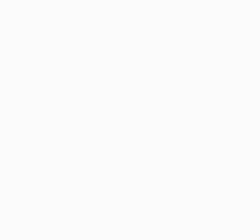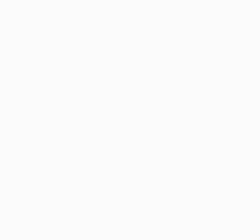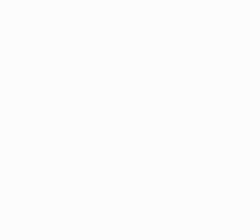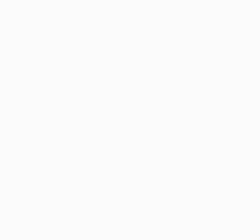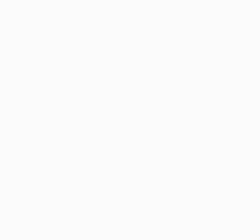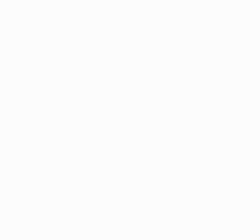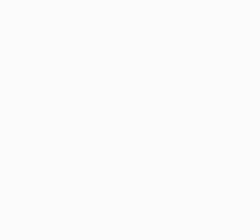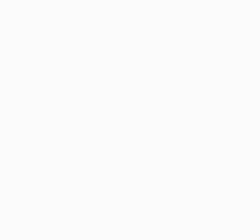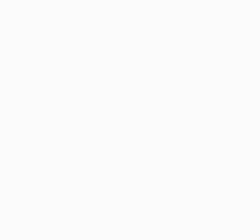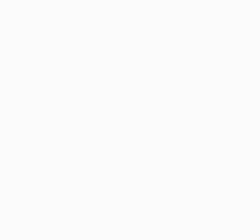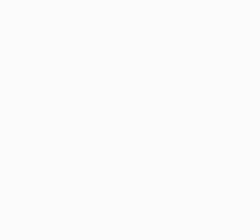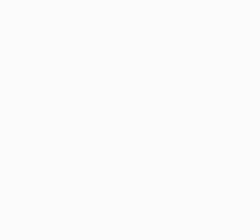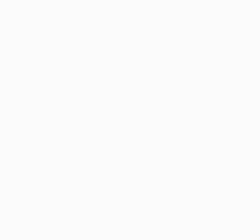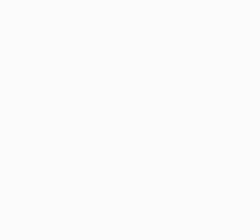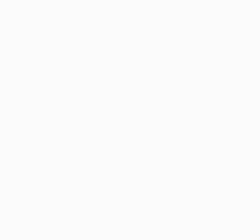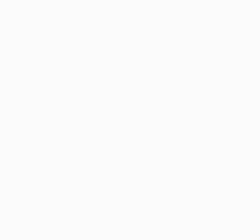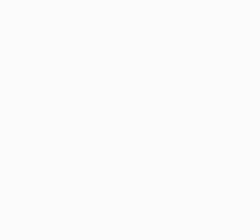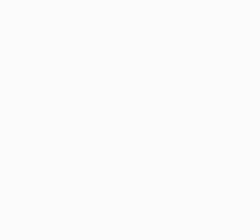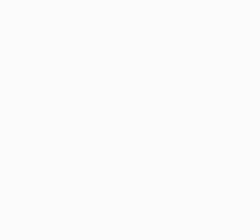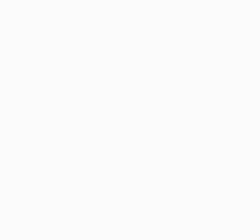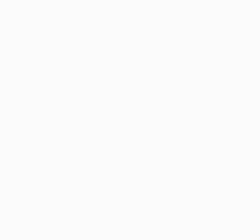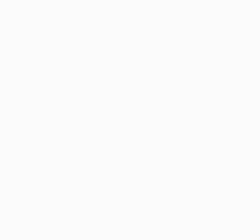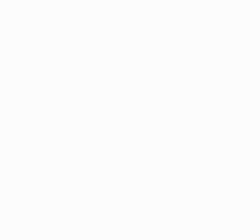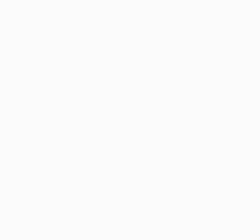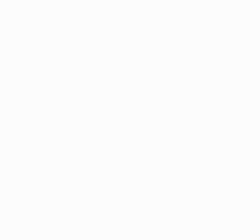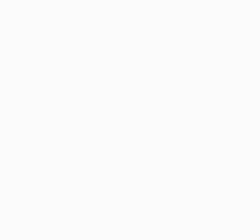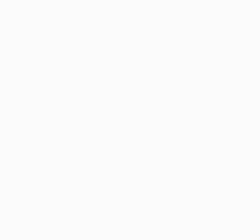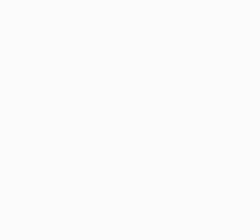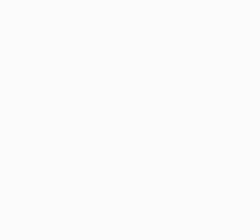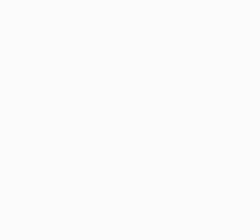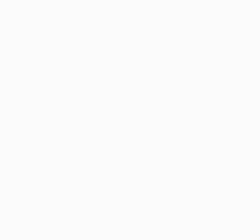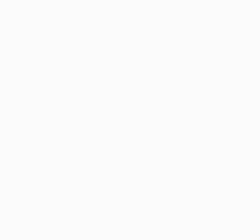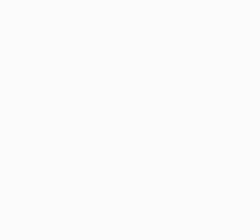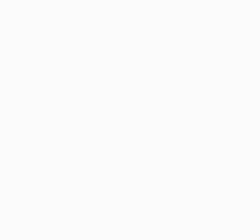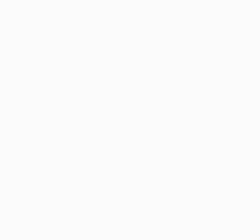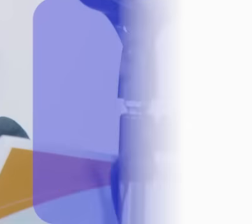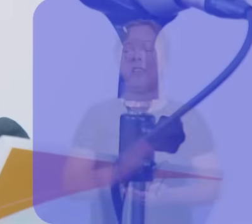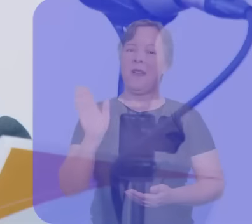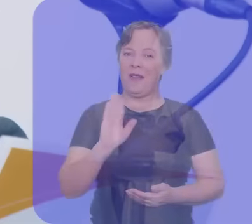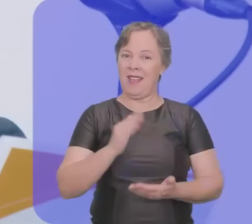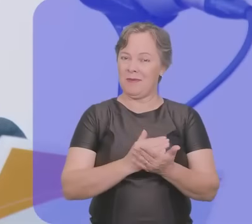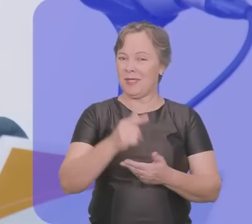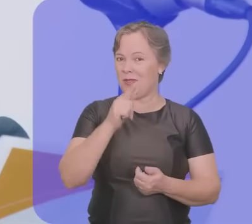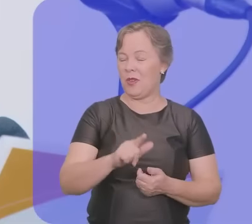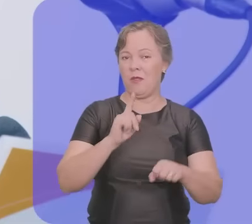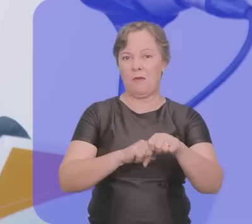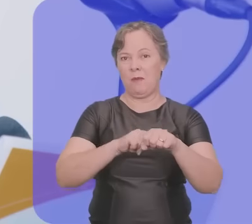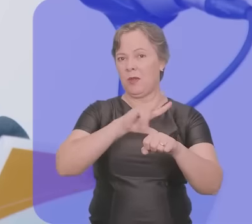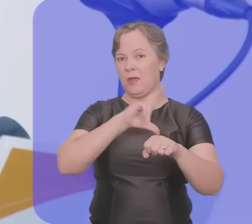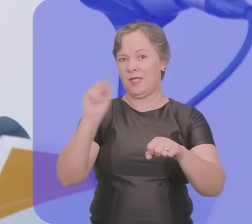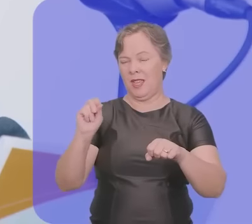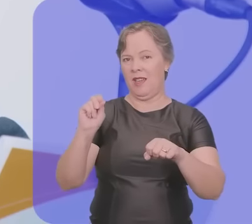arte, tecnologia, comunicação, moda e beleza de forma leve, descontraída e direta. Olá, começando mais um